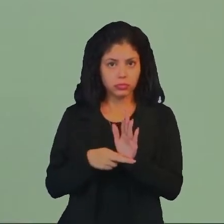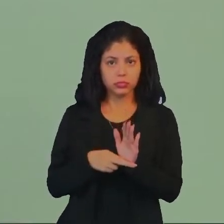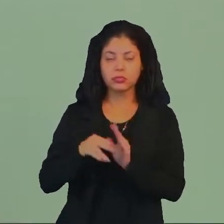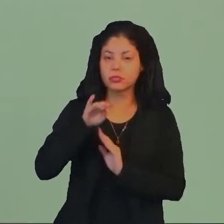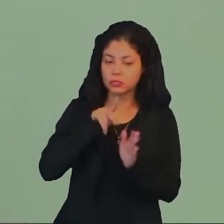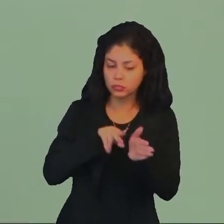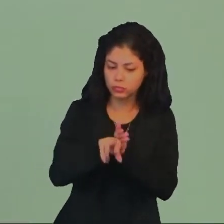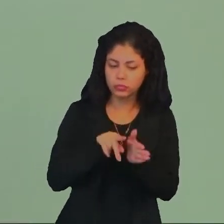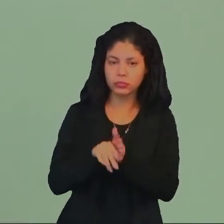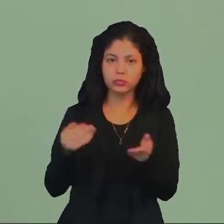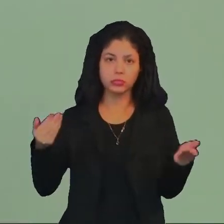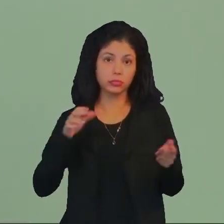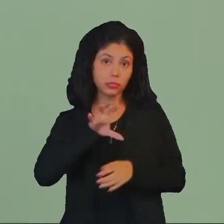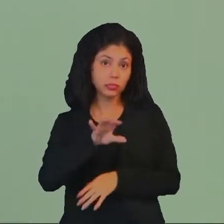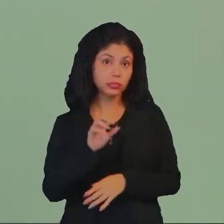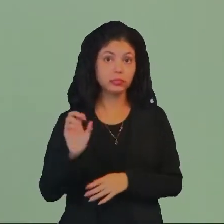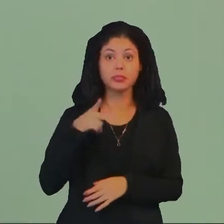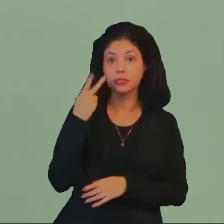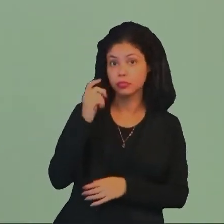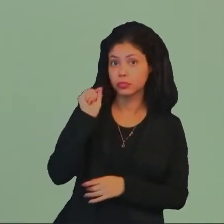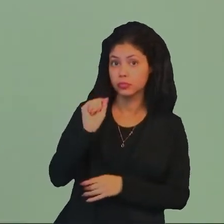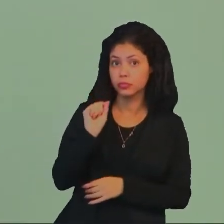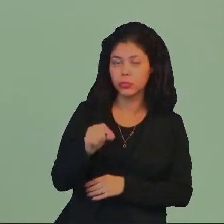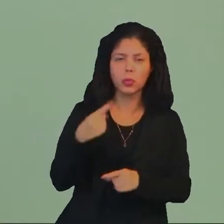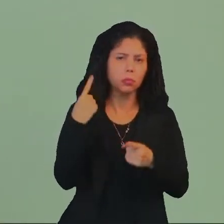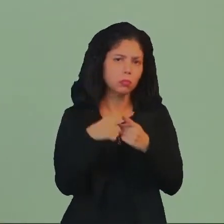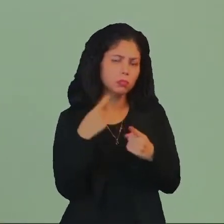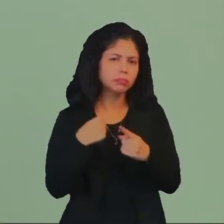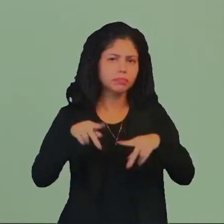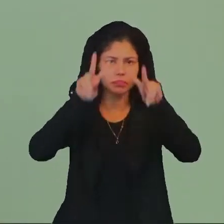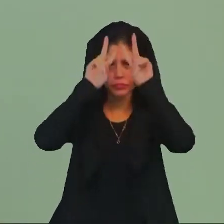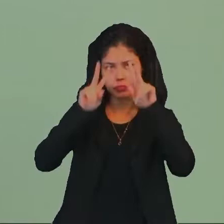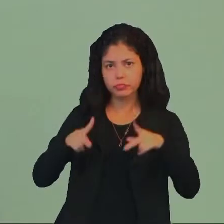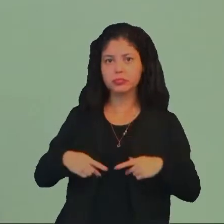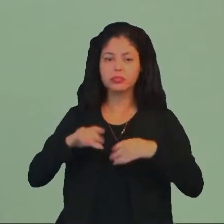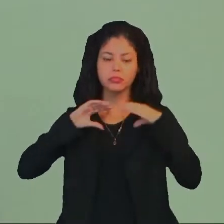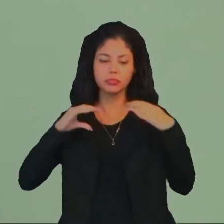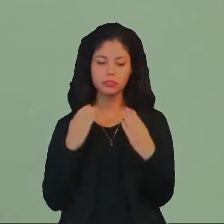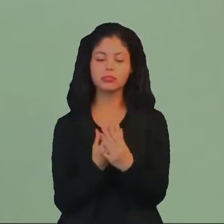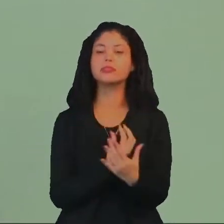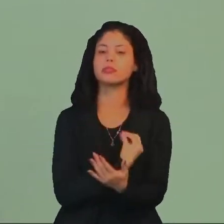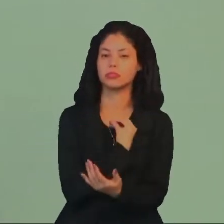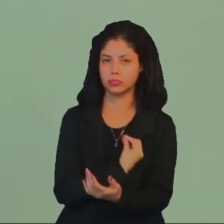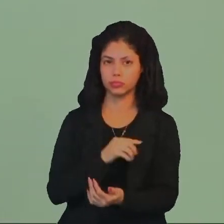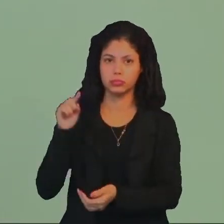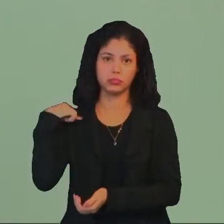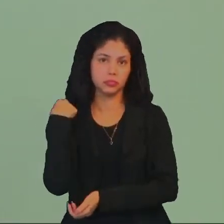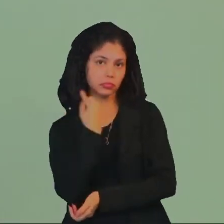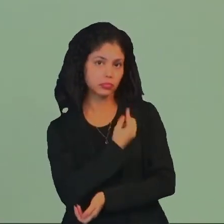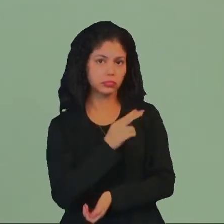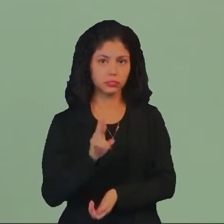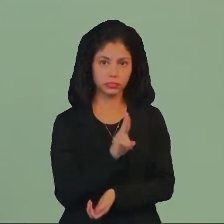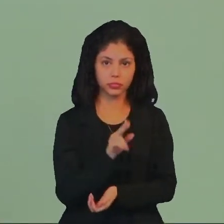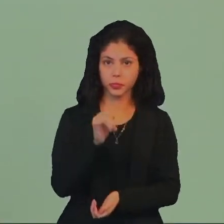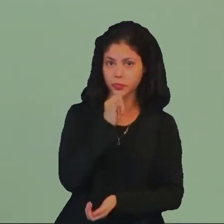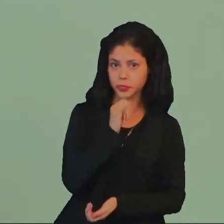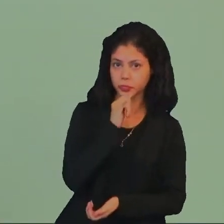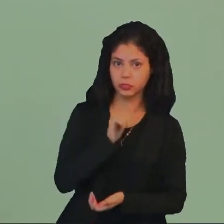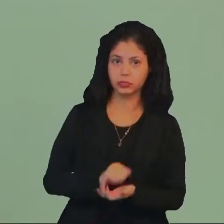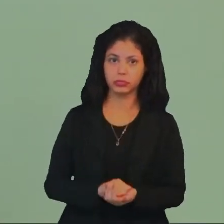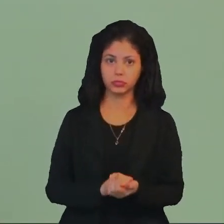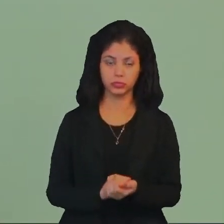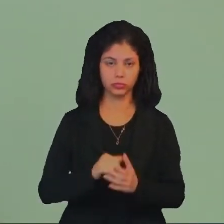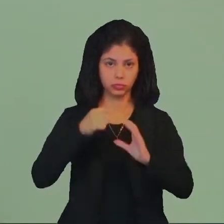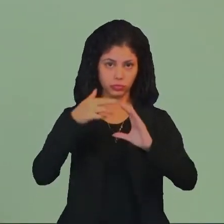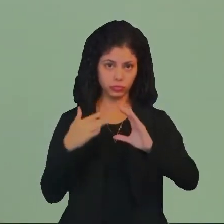classificação biológica. Isso aí vai falar justamente de por que os seres vivos recebem um nome. Nós temos um nome, por exemplo, a